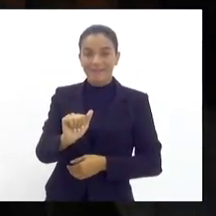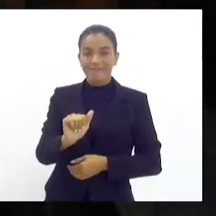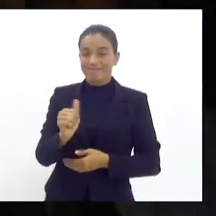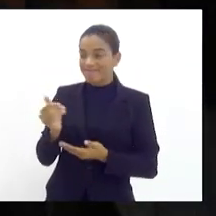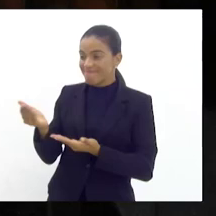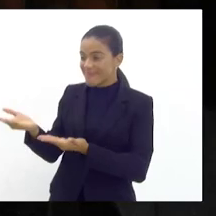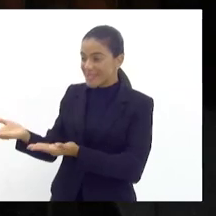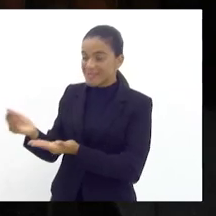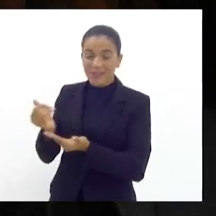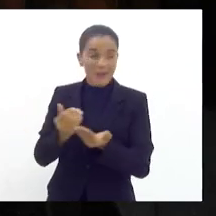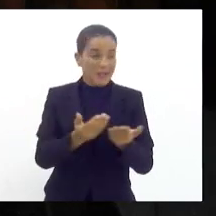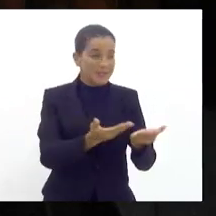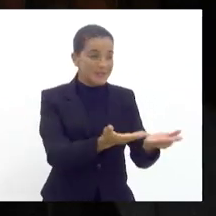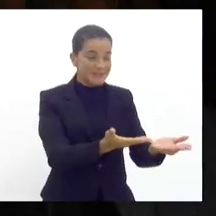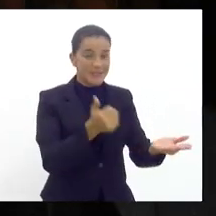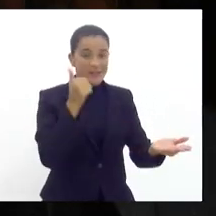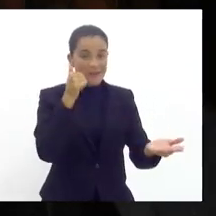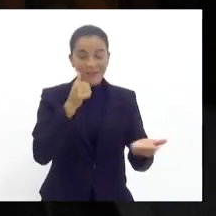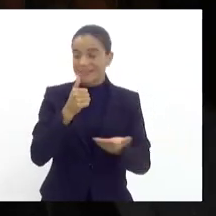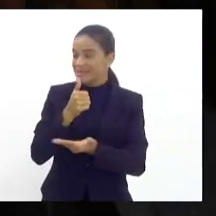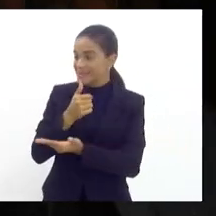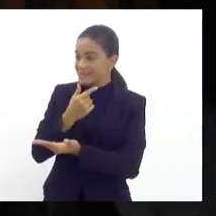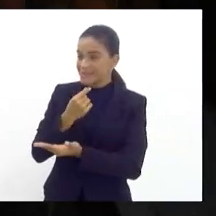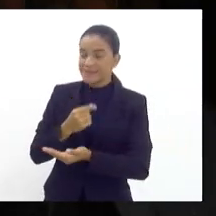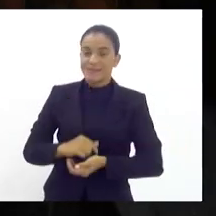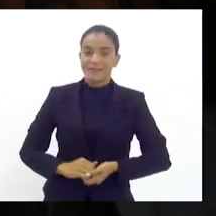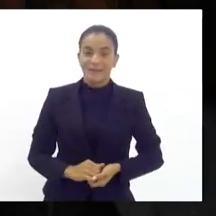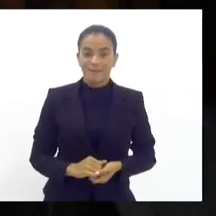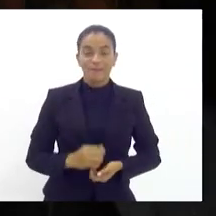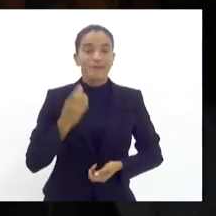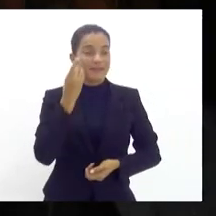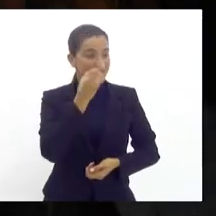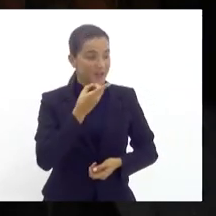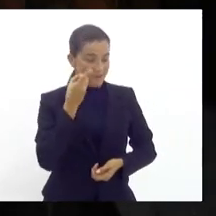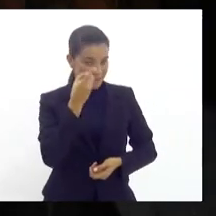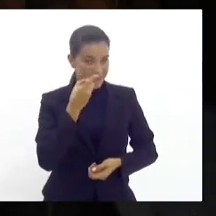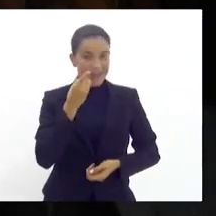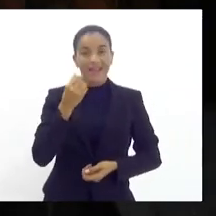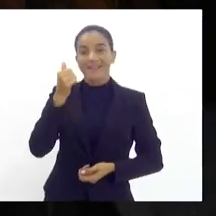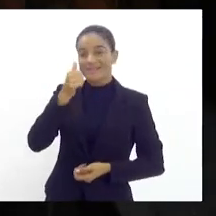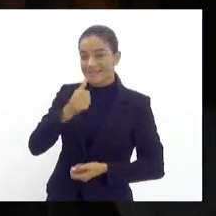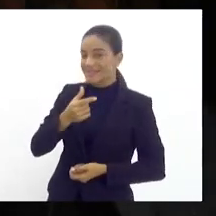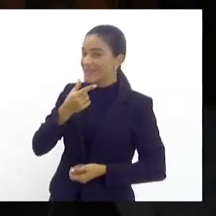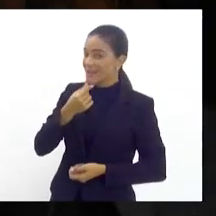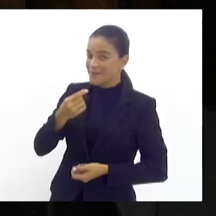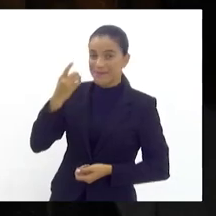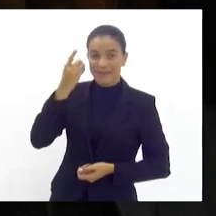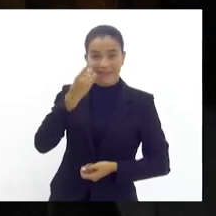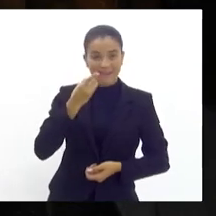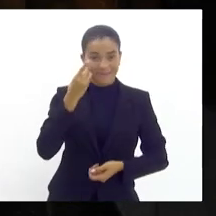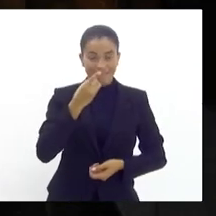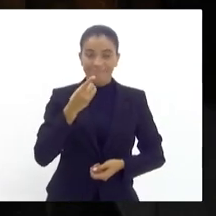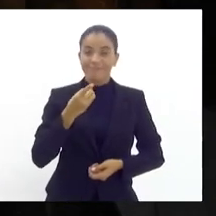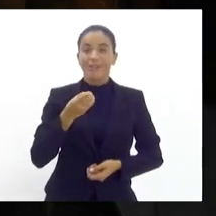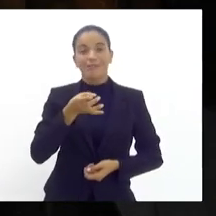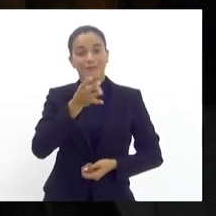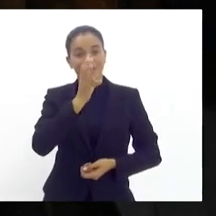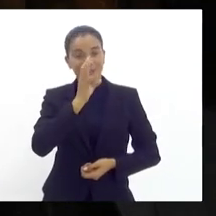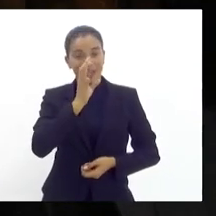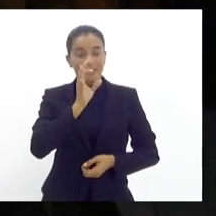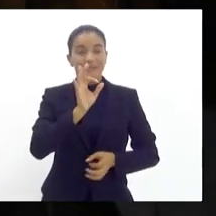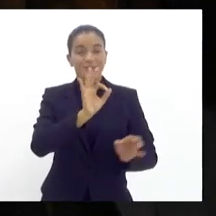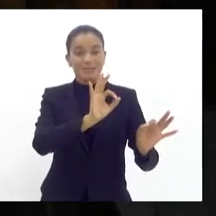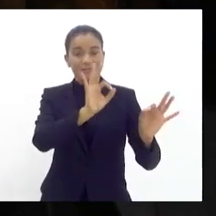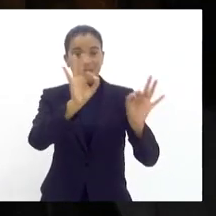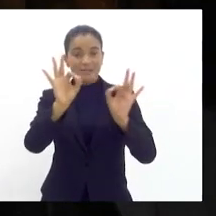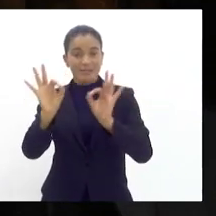senhoras e senhores deputados e deputadas que nos assistem de